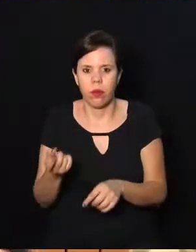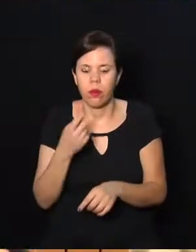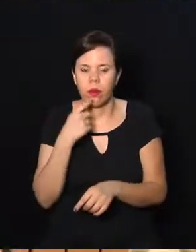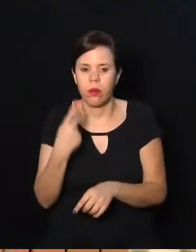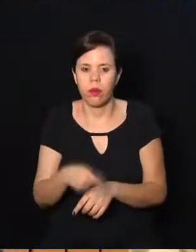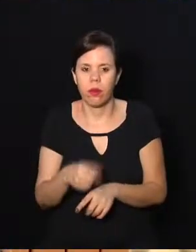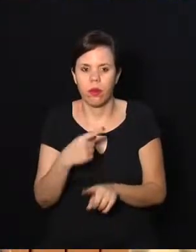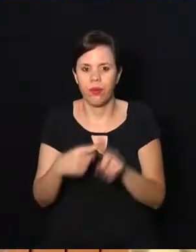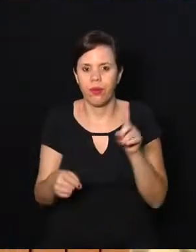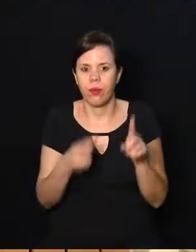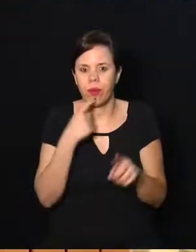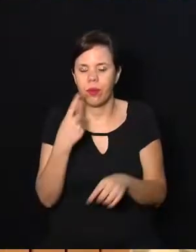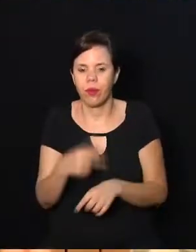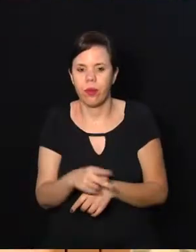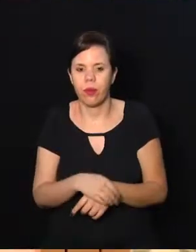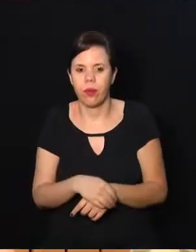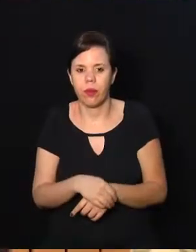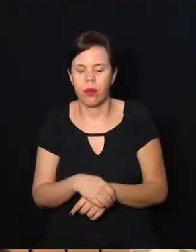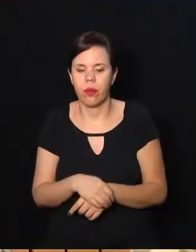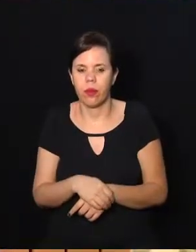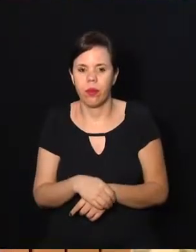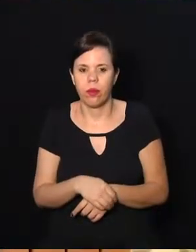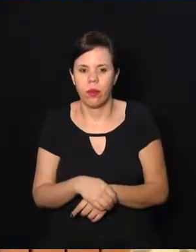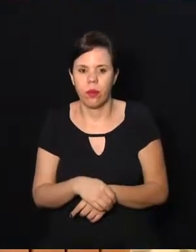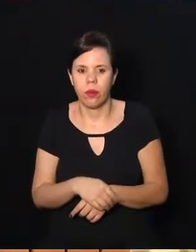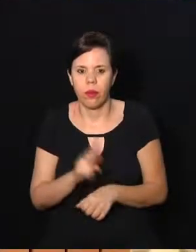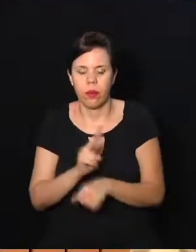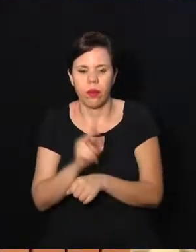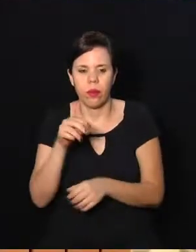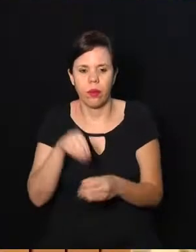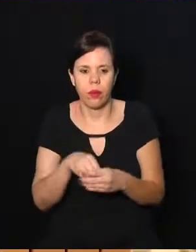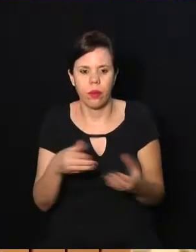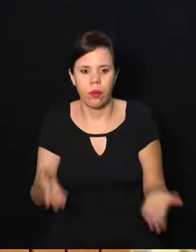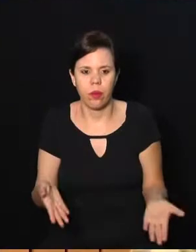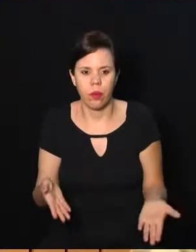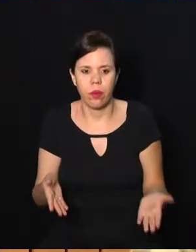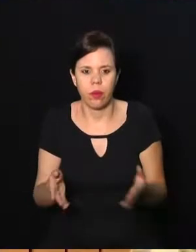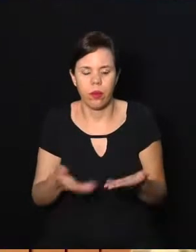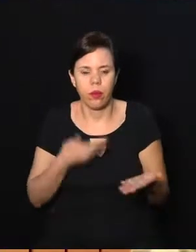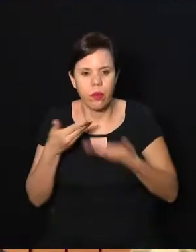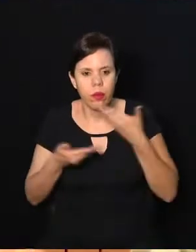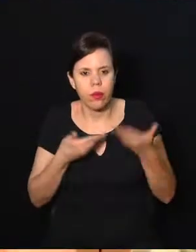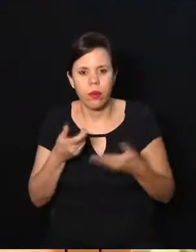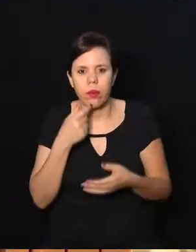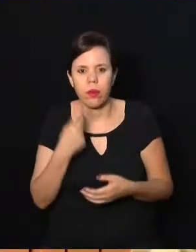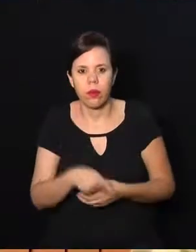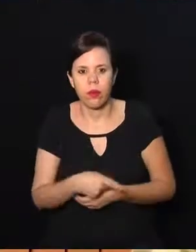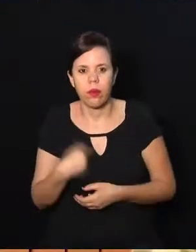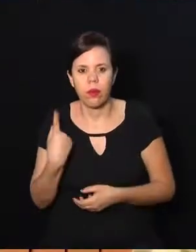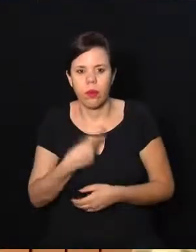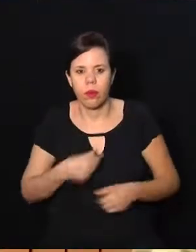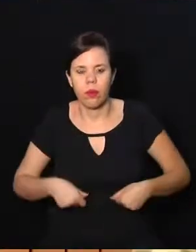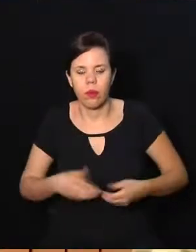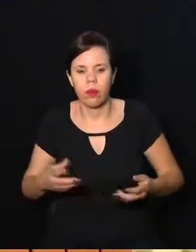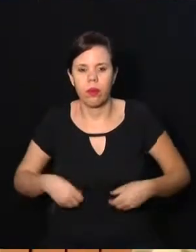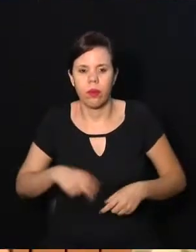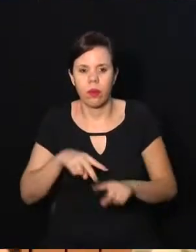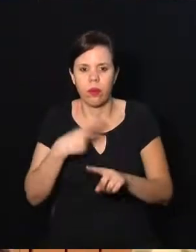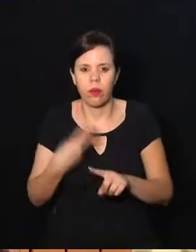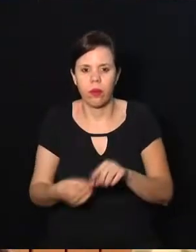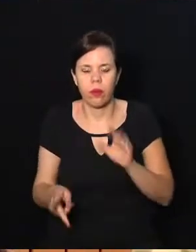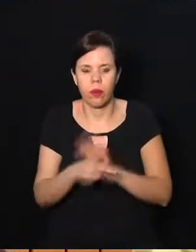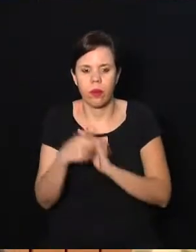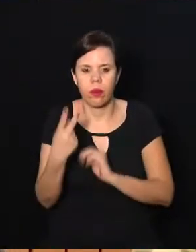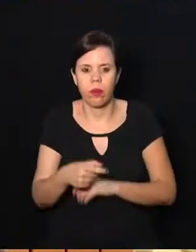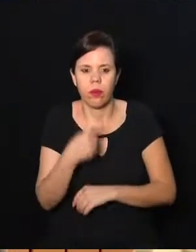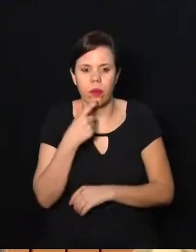meia Campinas, a mais que vem se cuidar, para se tratar em Campinas, nós gastamos, além do